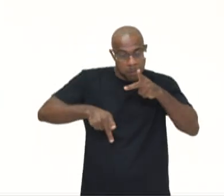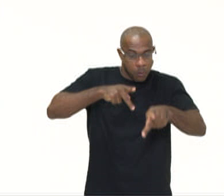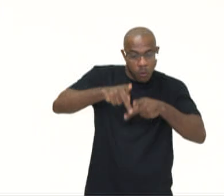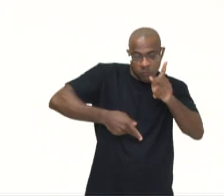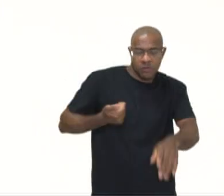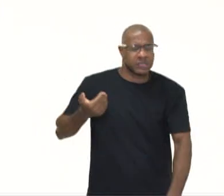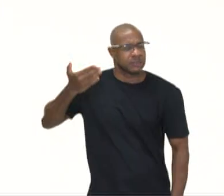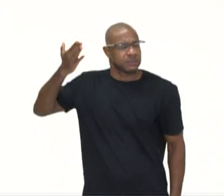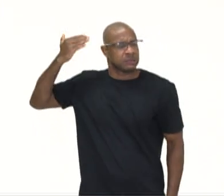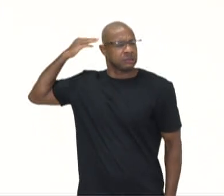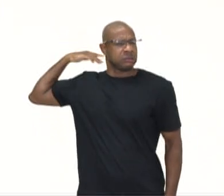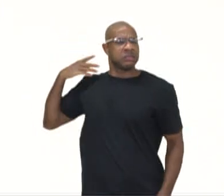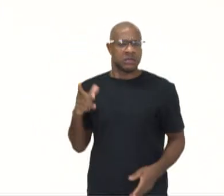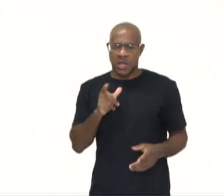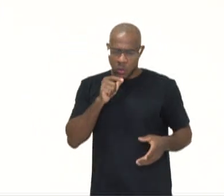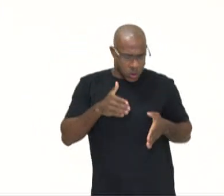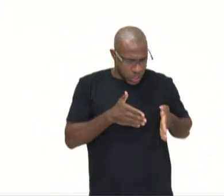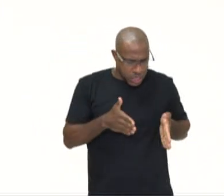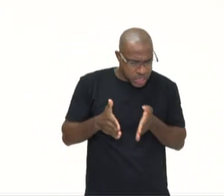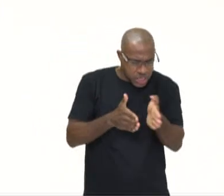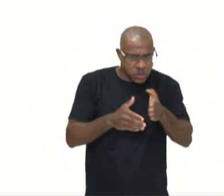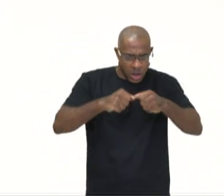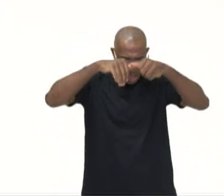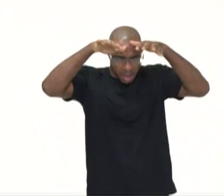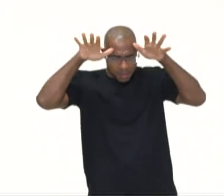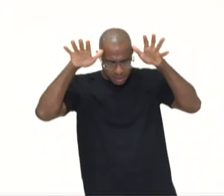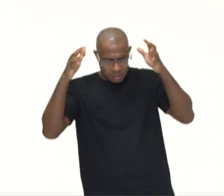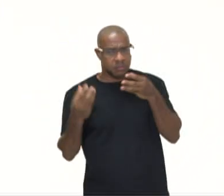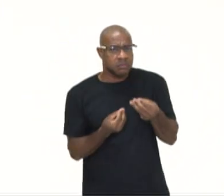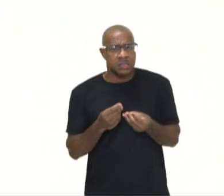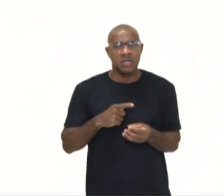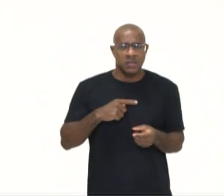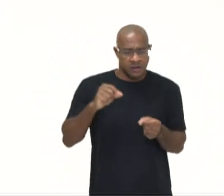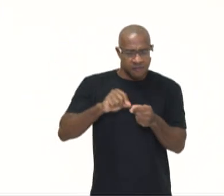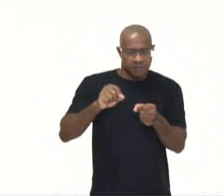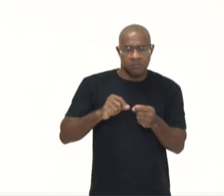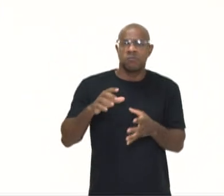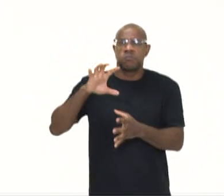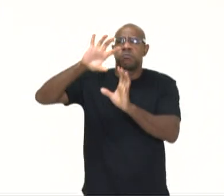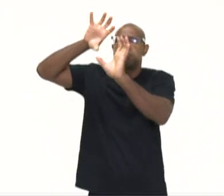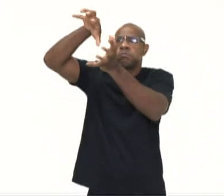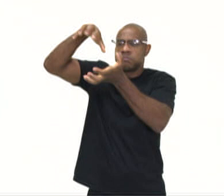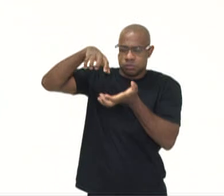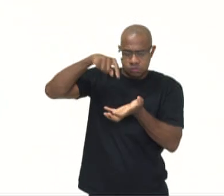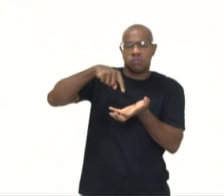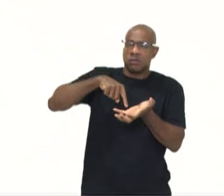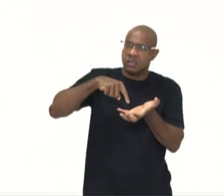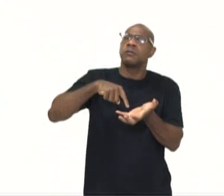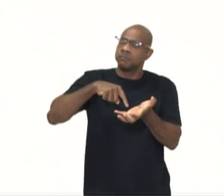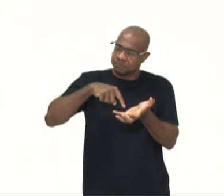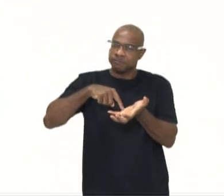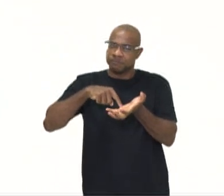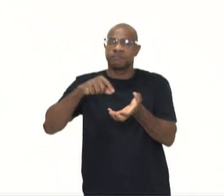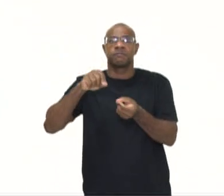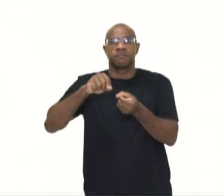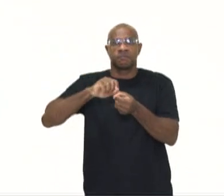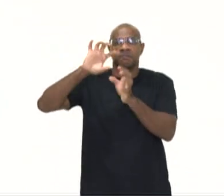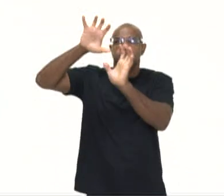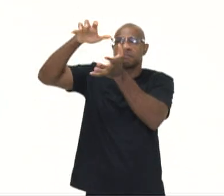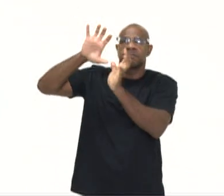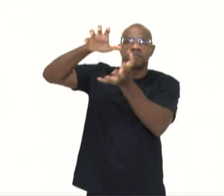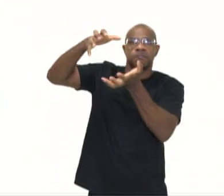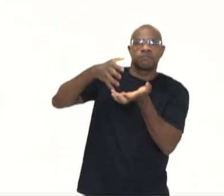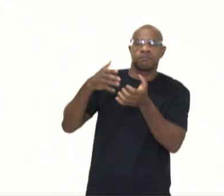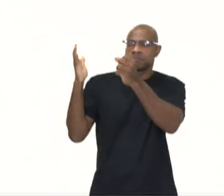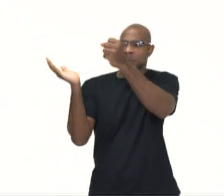do rio Amazonas processavam e consumiam cacau 1.700 anos antes do que se acreditava anteriormente. Há